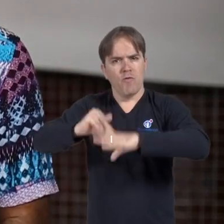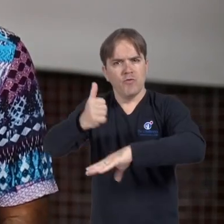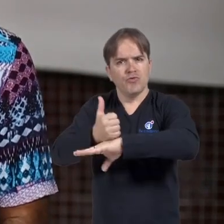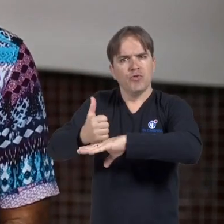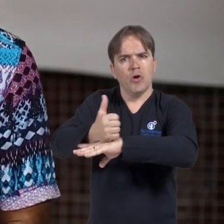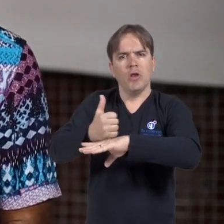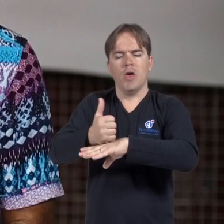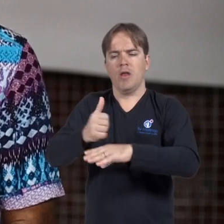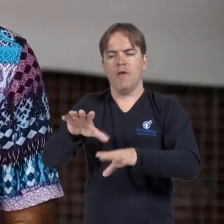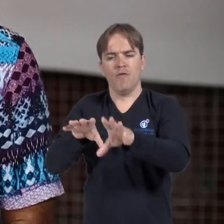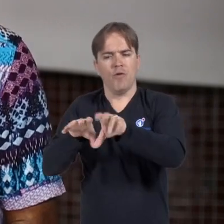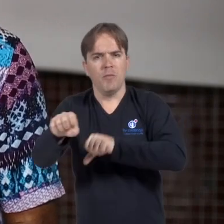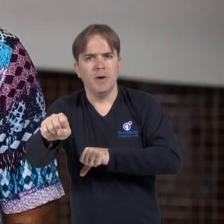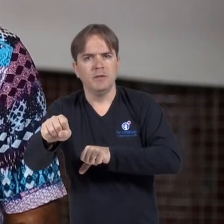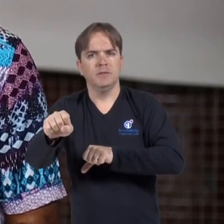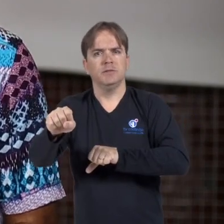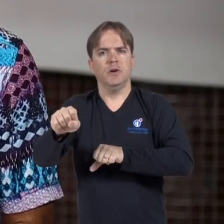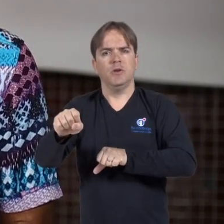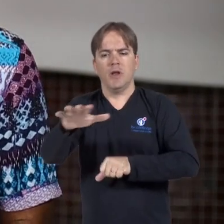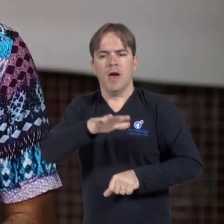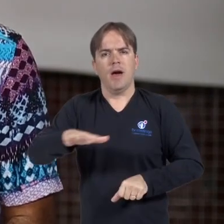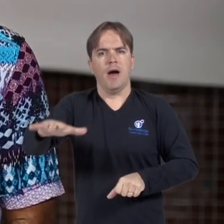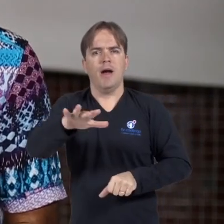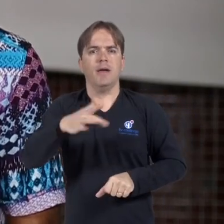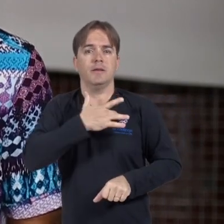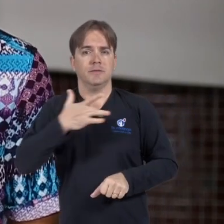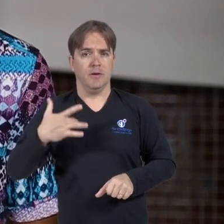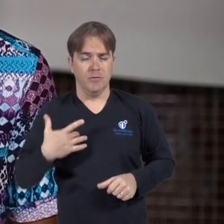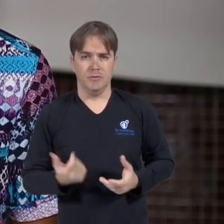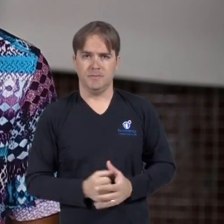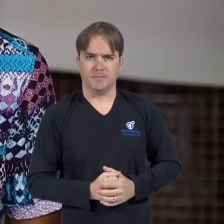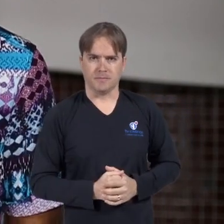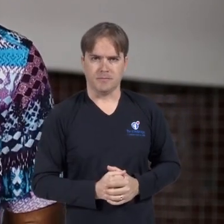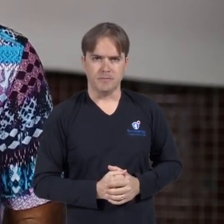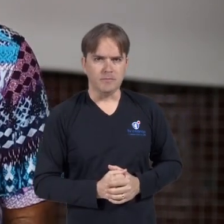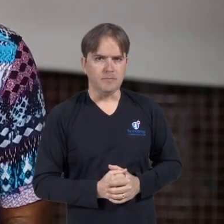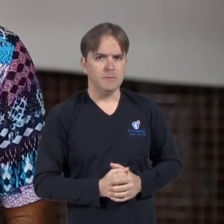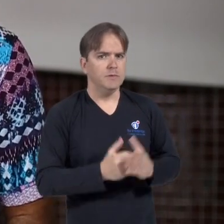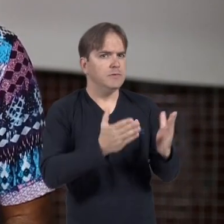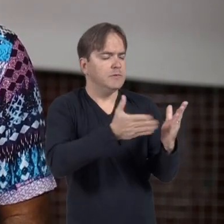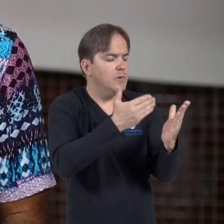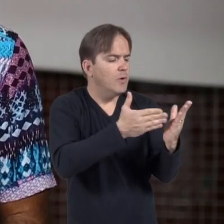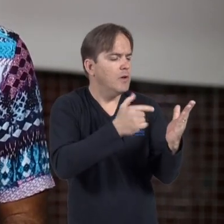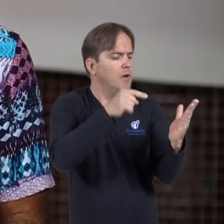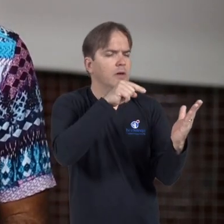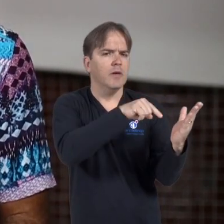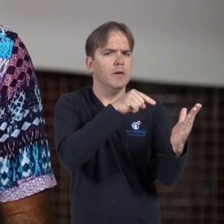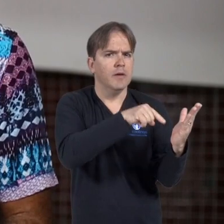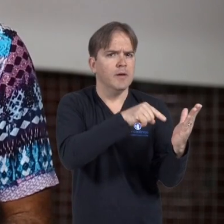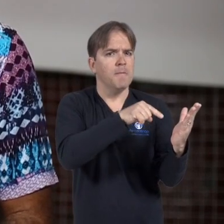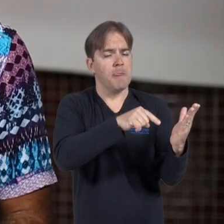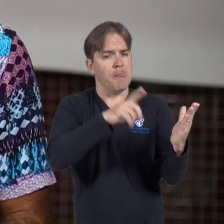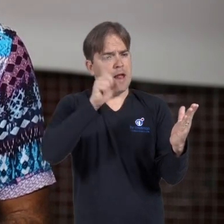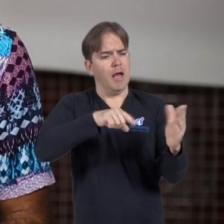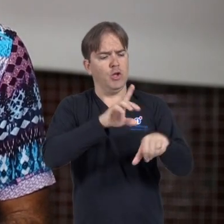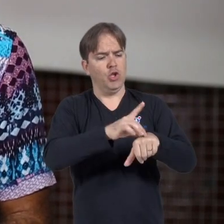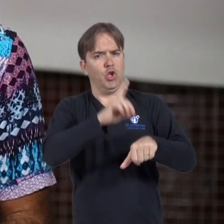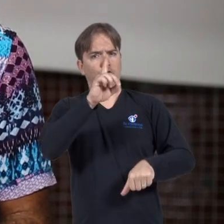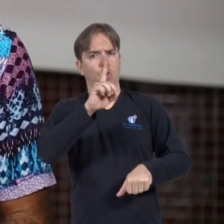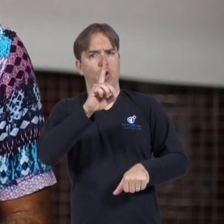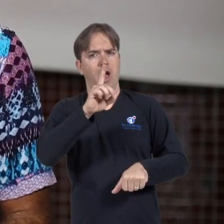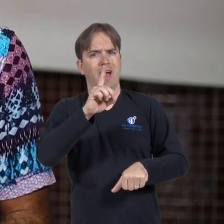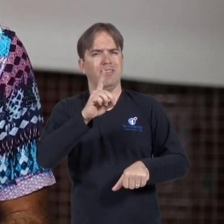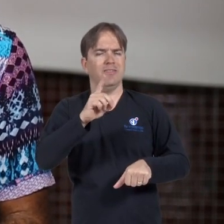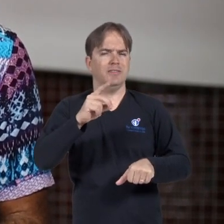voltados à formação no contexto da saúde. O livro, como foi fruto dessa produção de doutorado, é